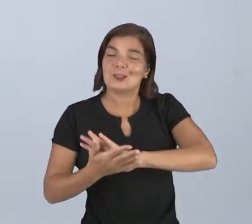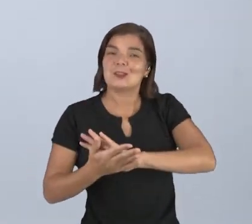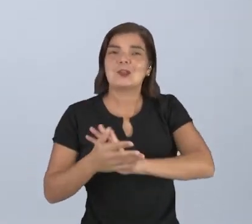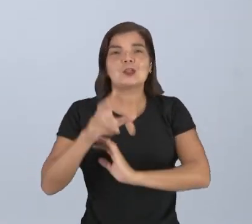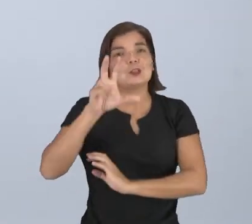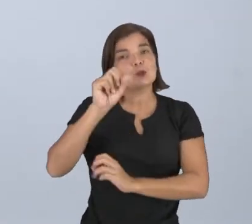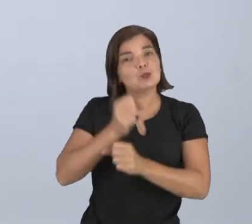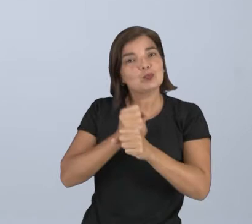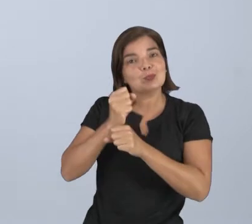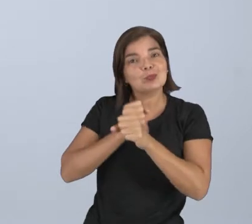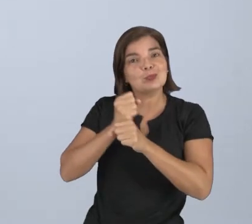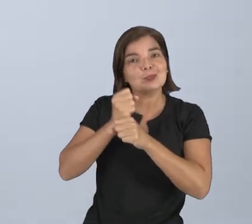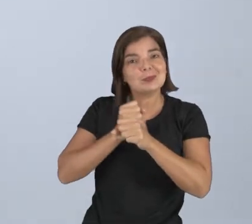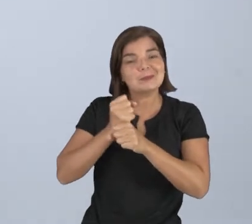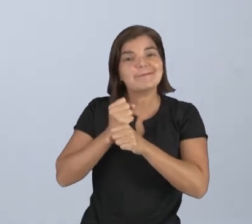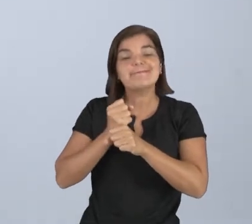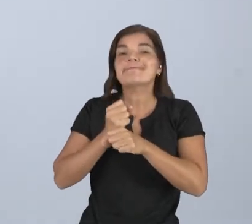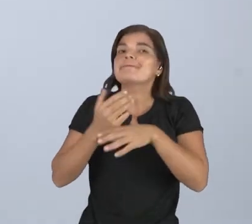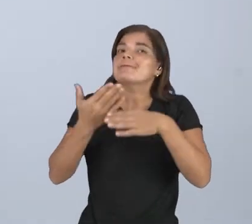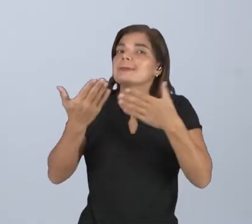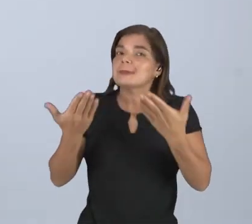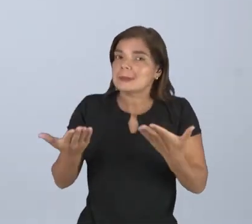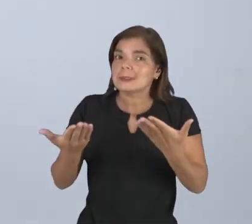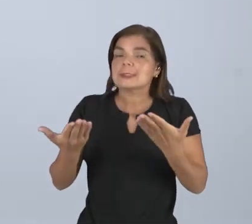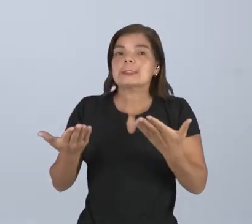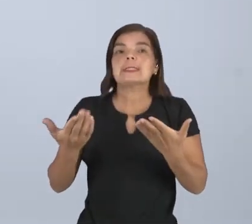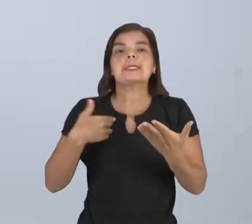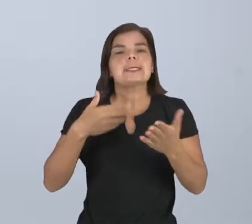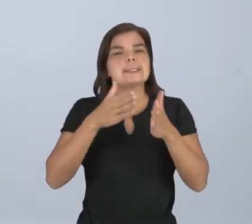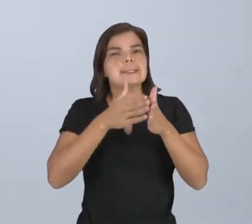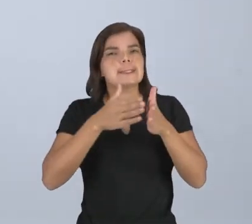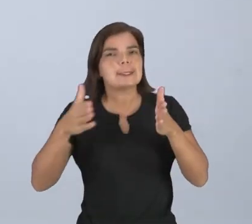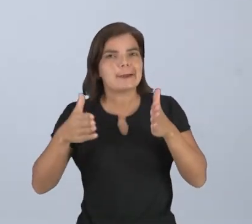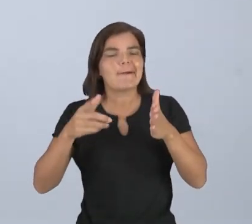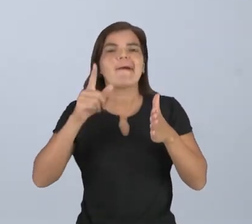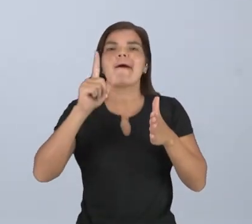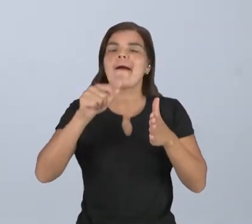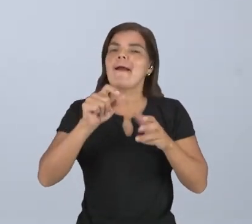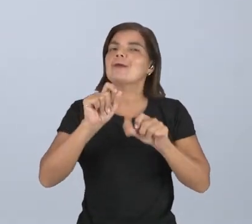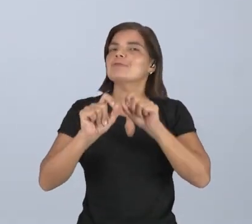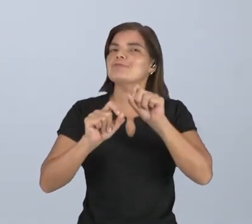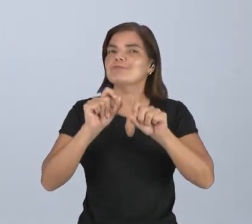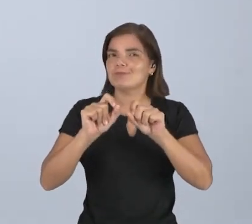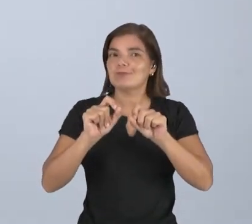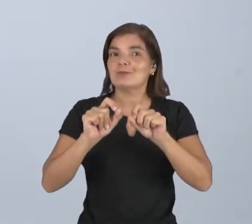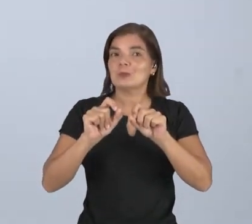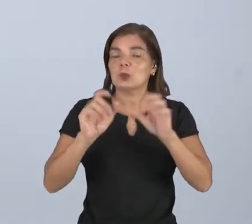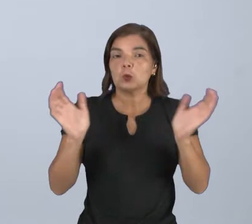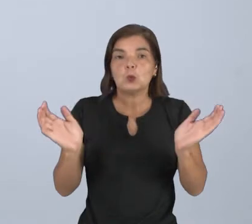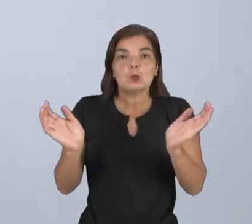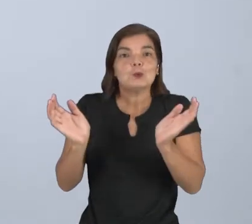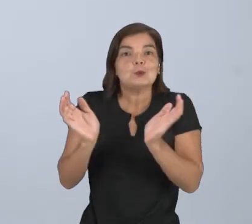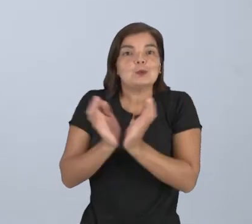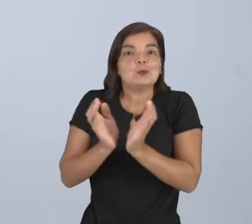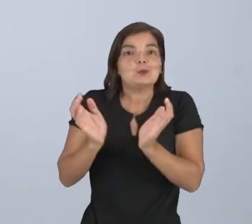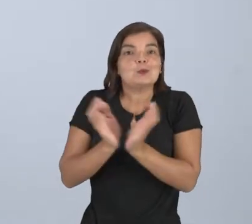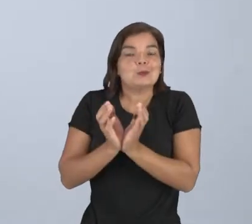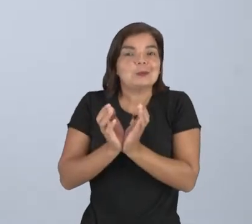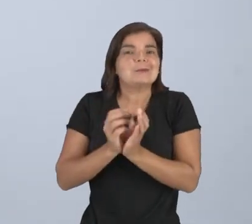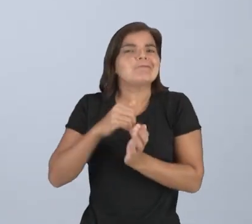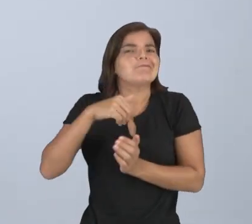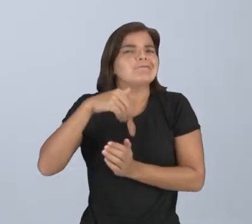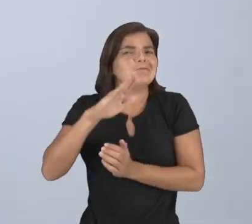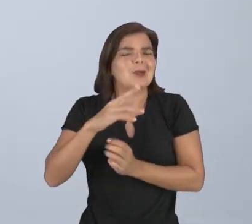cerca de 50 anos, né? E por isso, esse episódio é considerado em seu conjunto um